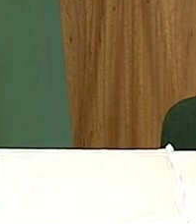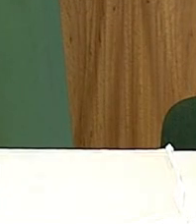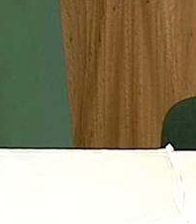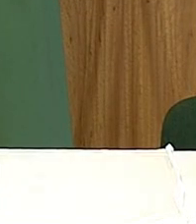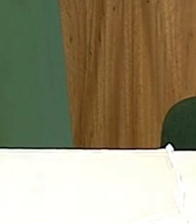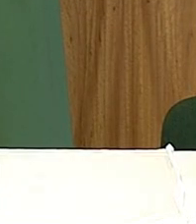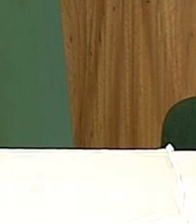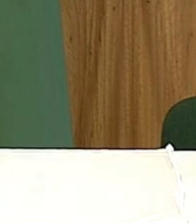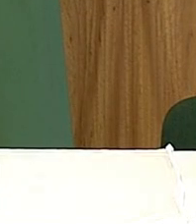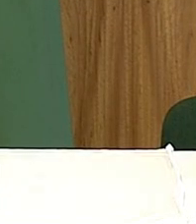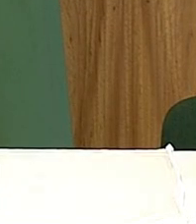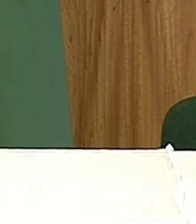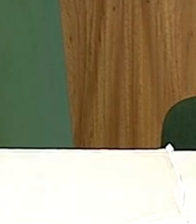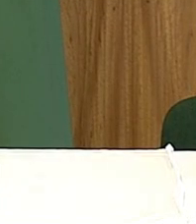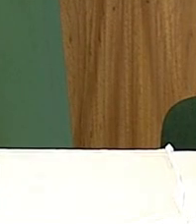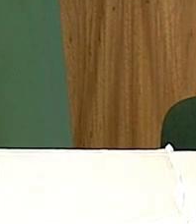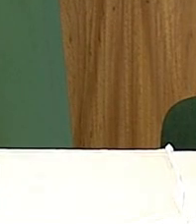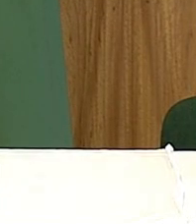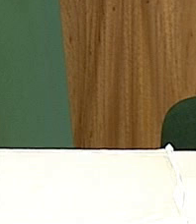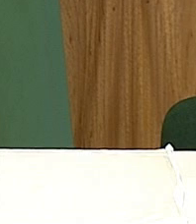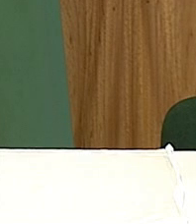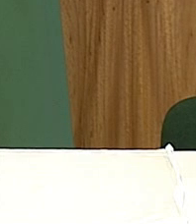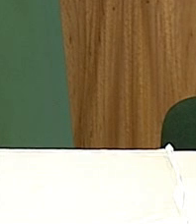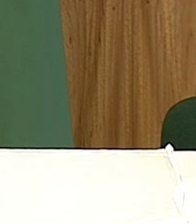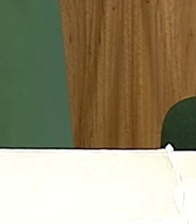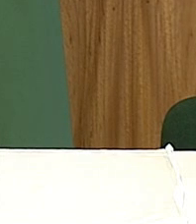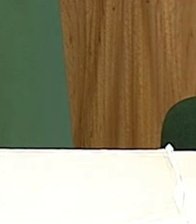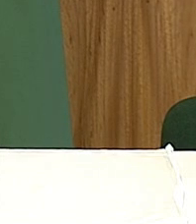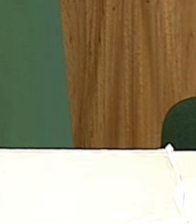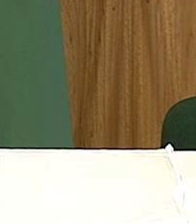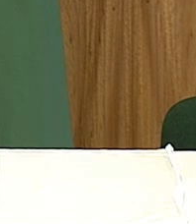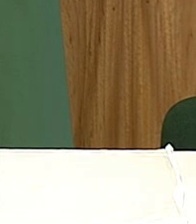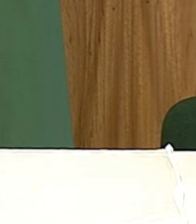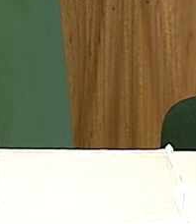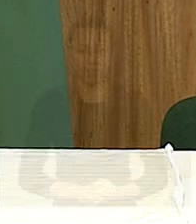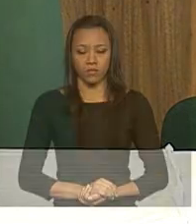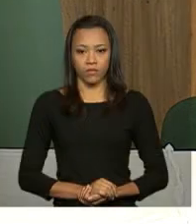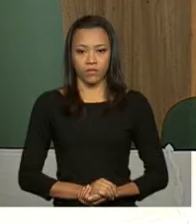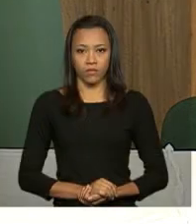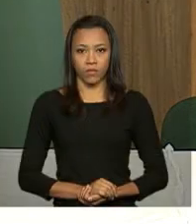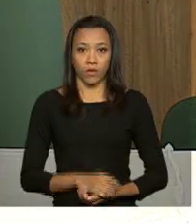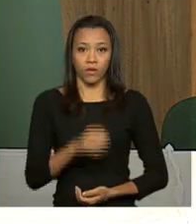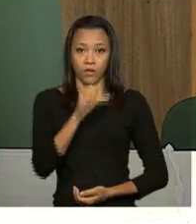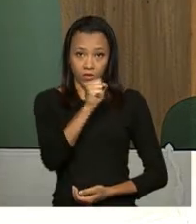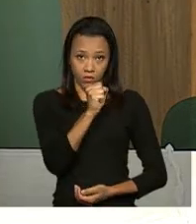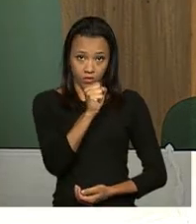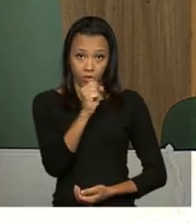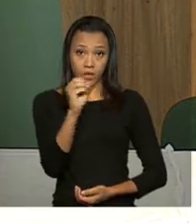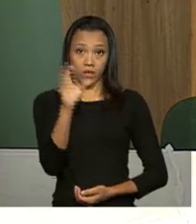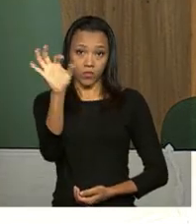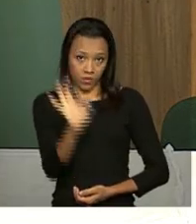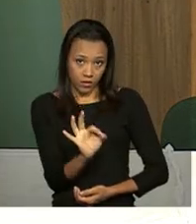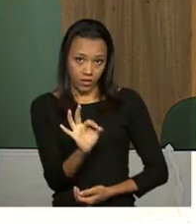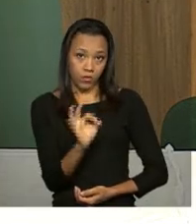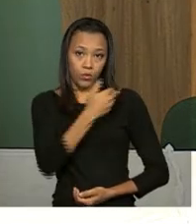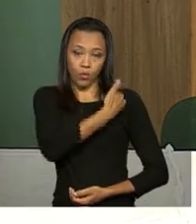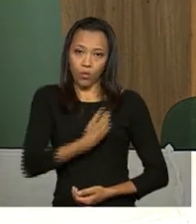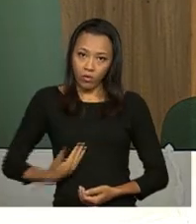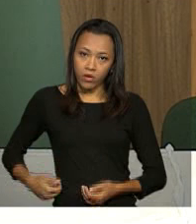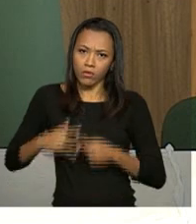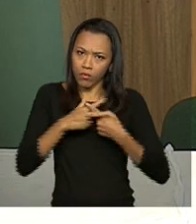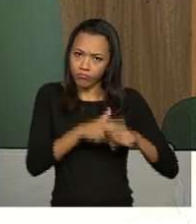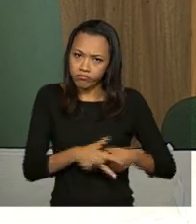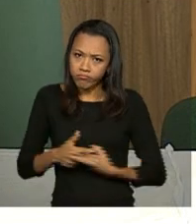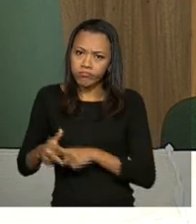e não existe um plano B do governo 80 eu disse oitenta por cento do ajuste é o Governo está sendo feito e nós